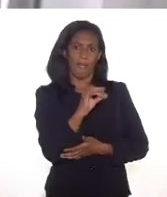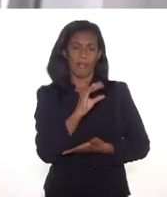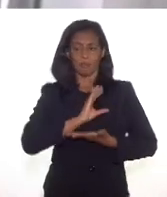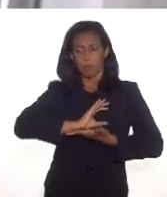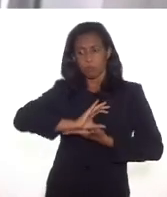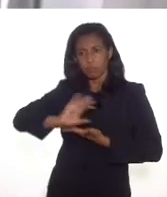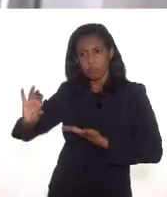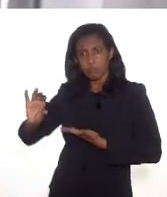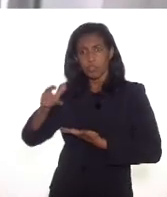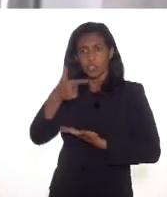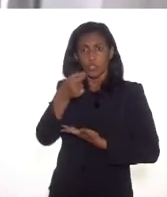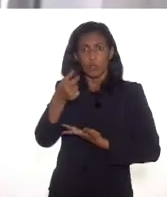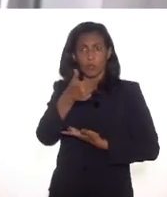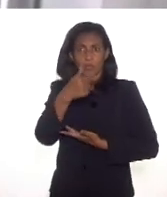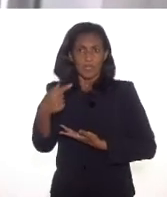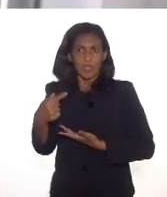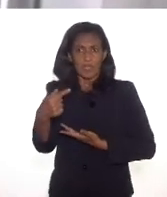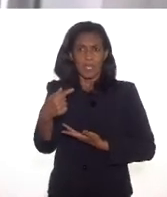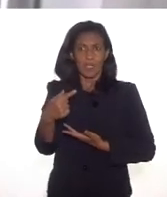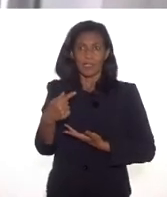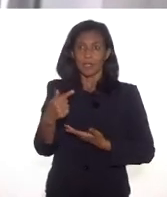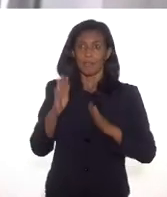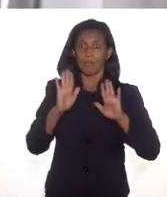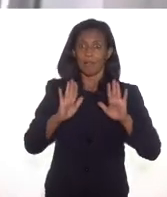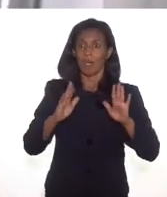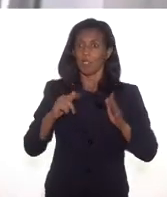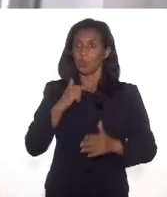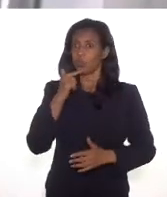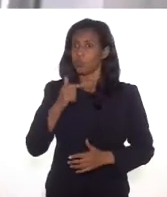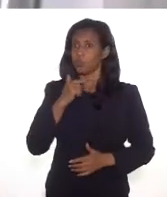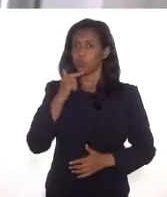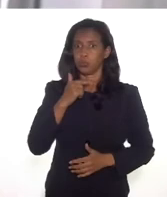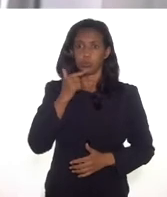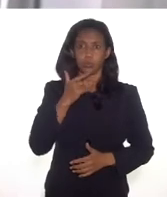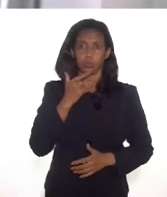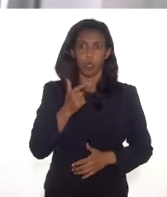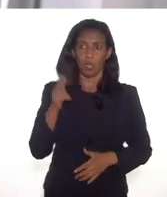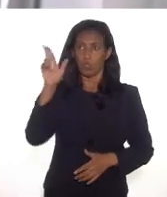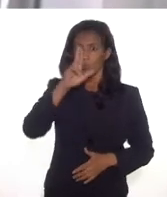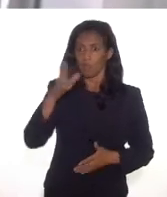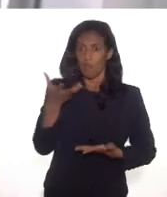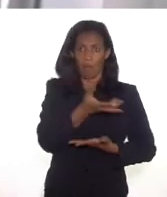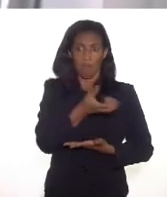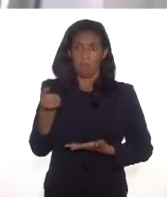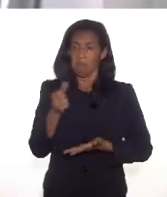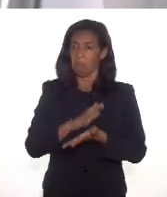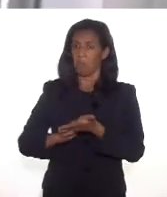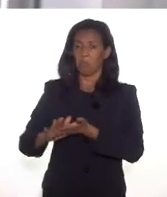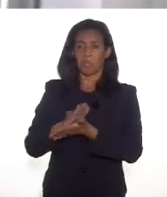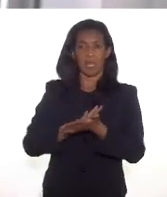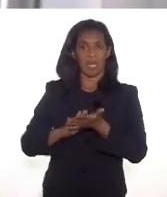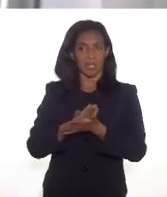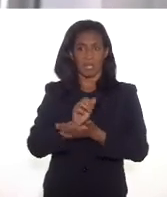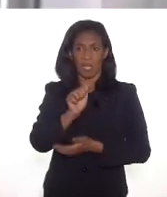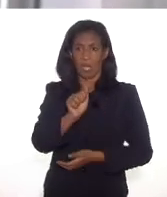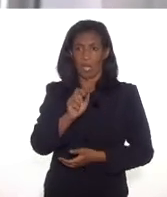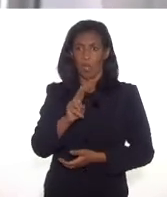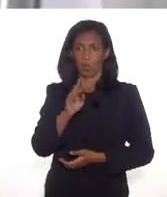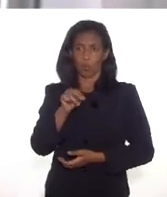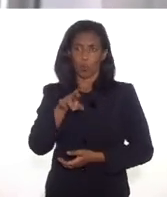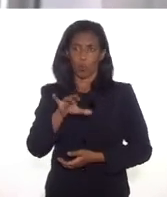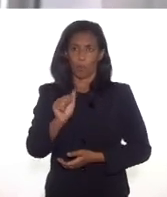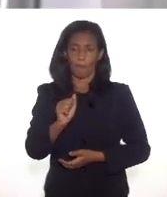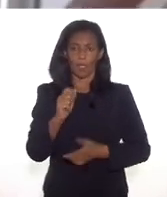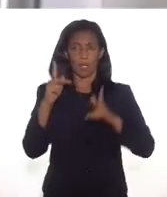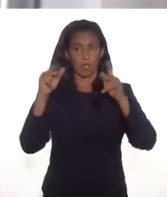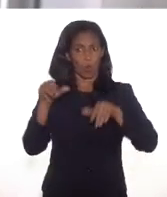estaduais em 2017, pois isso ainda não aconteceu. As universidades não dispõem de efetiva autonomia, como prevê a